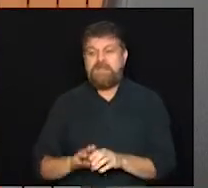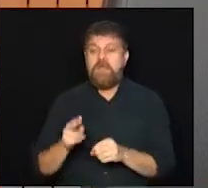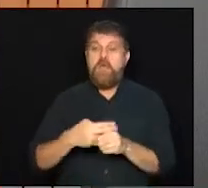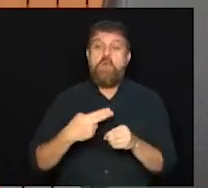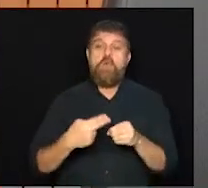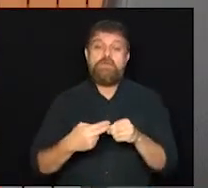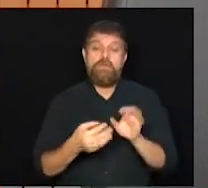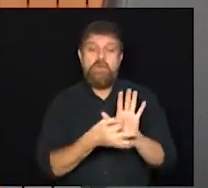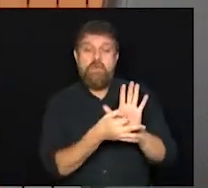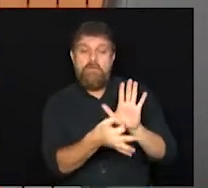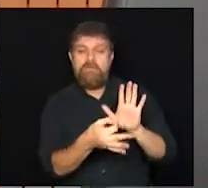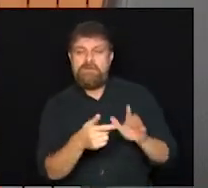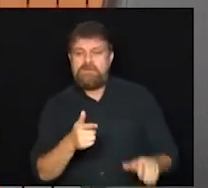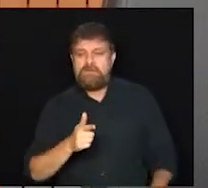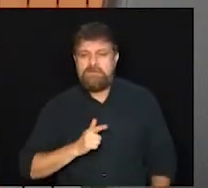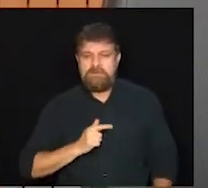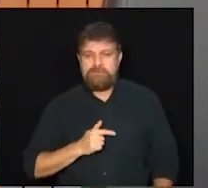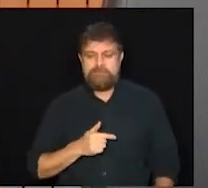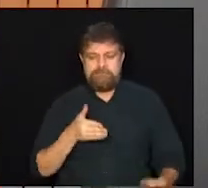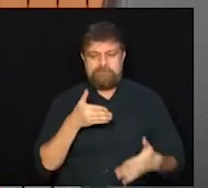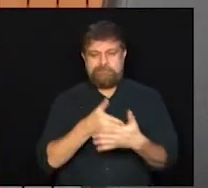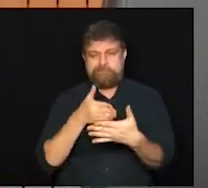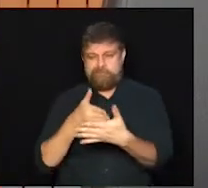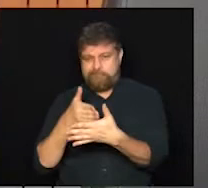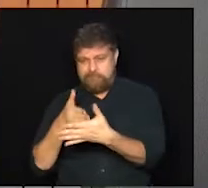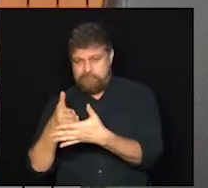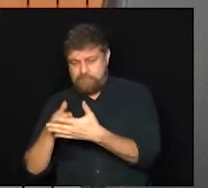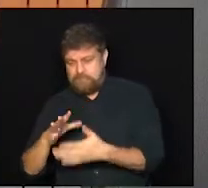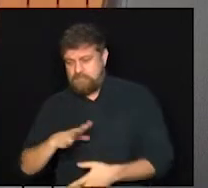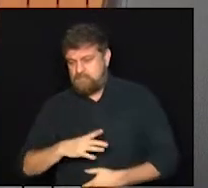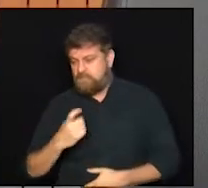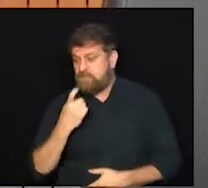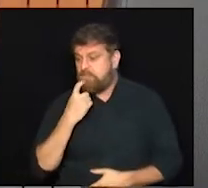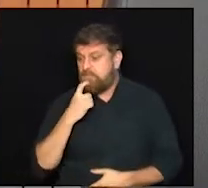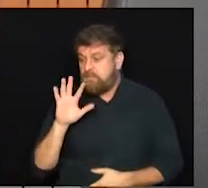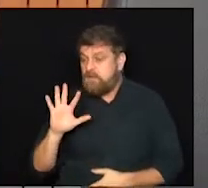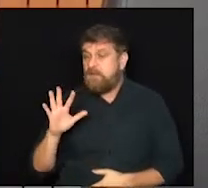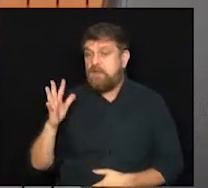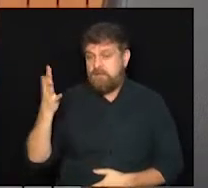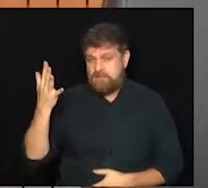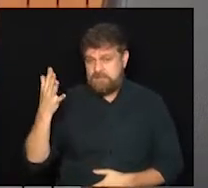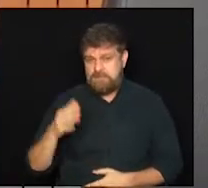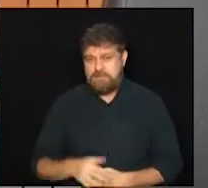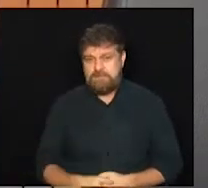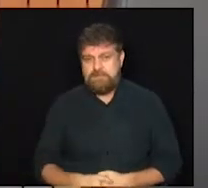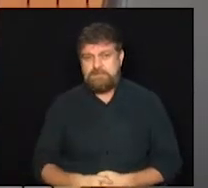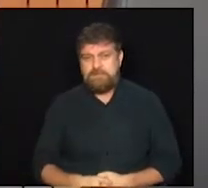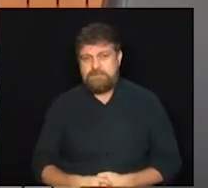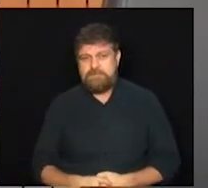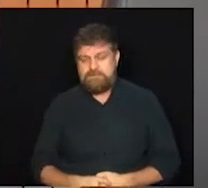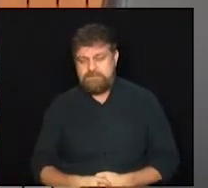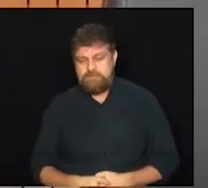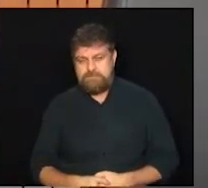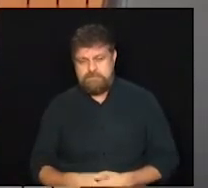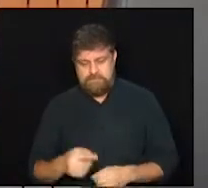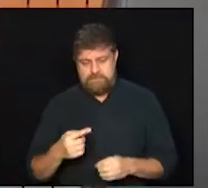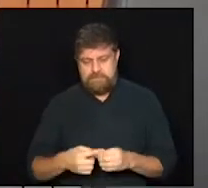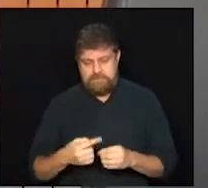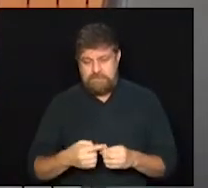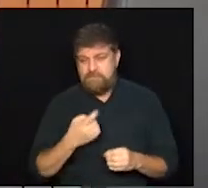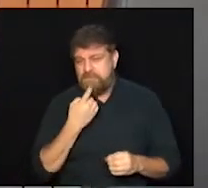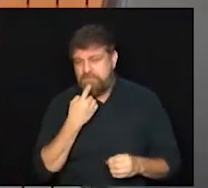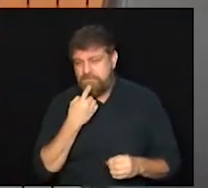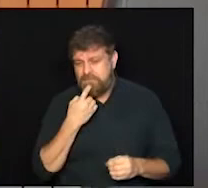sobre as medidas de restrição que têm sido adotadas de uma forma geral e também na nossa cidade, né? Se